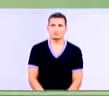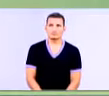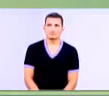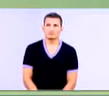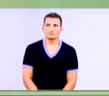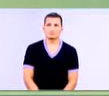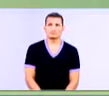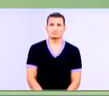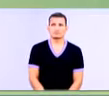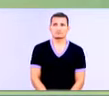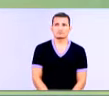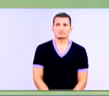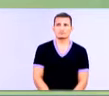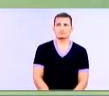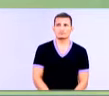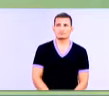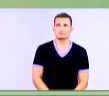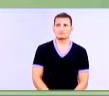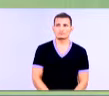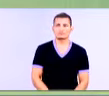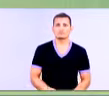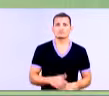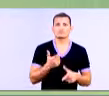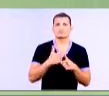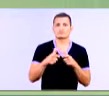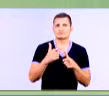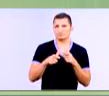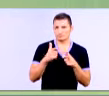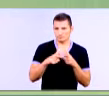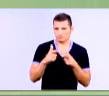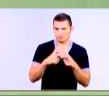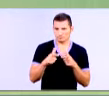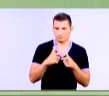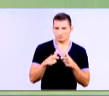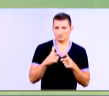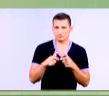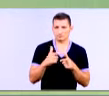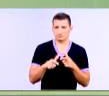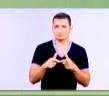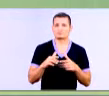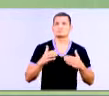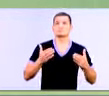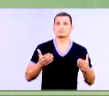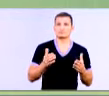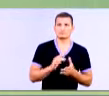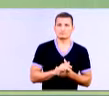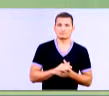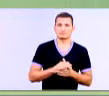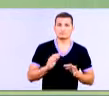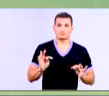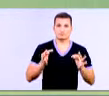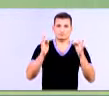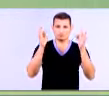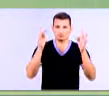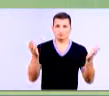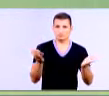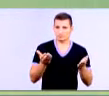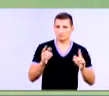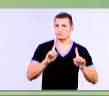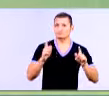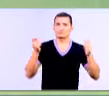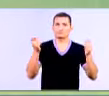Tá? Então, o que é o nosso problema aqui, gente? Vamos entender o nosso problema. A tecnologia atual não é capaz de